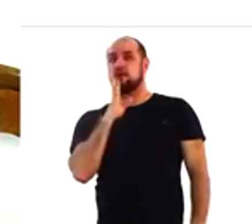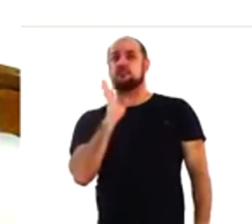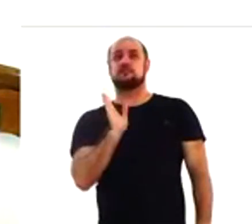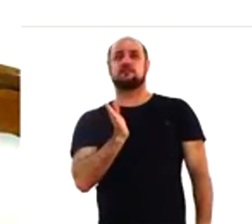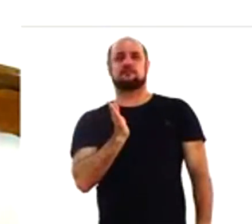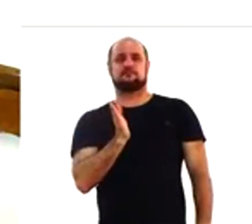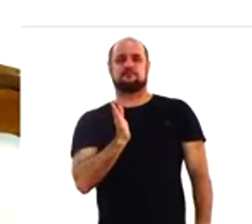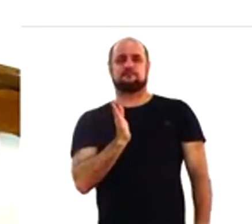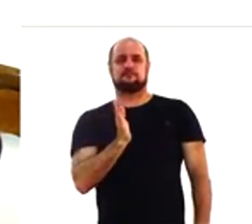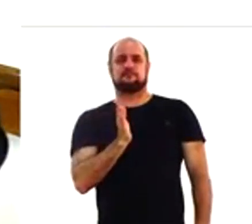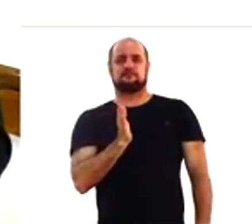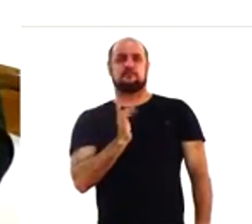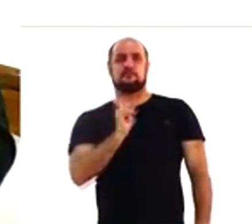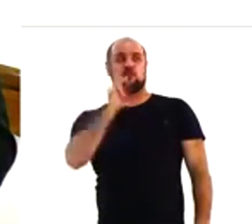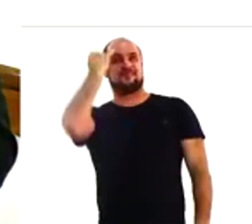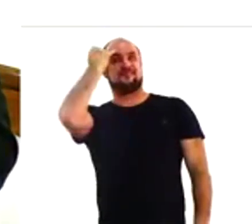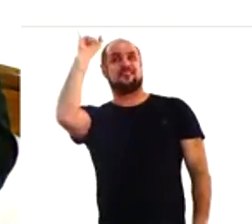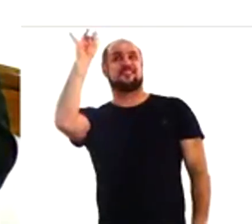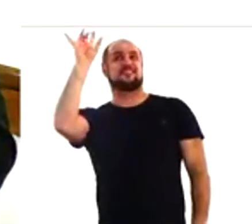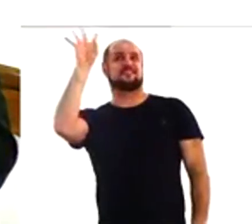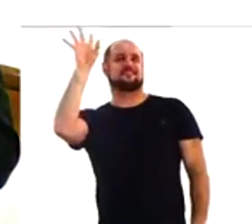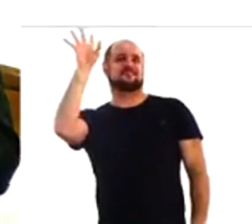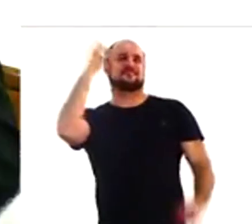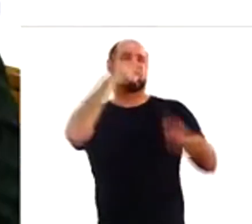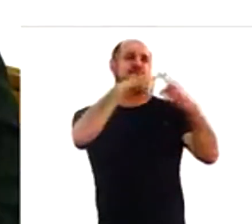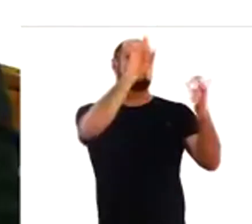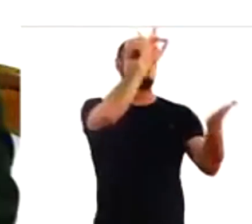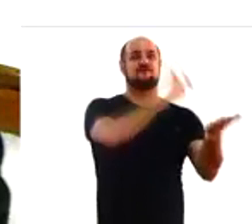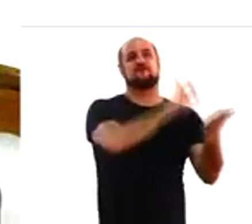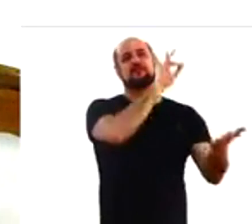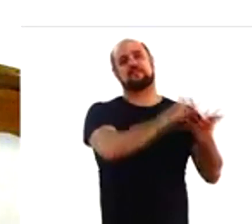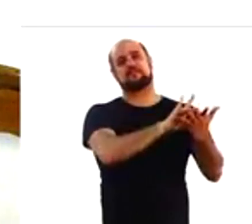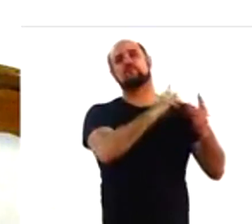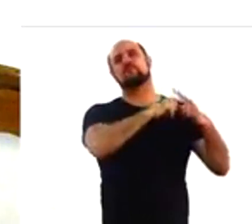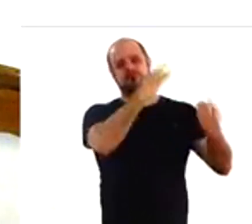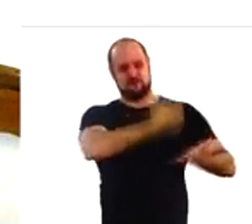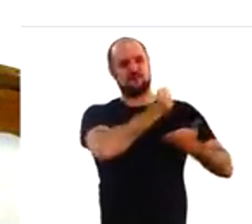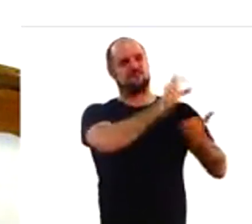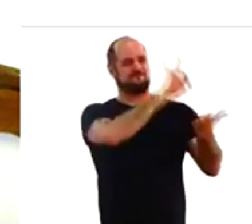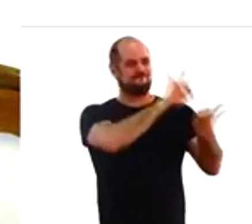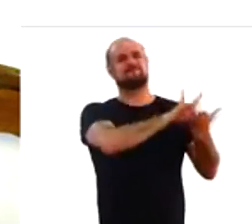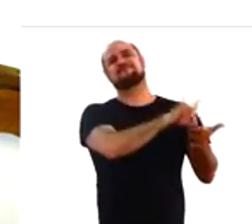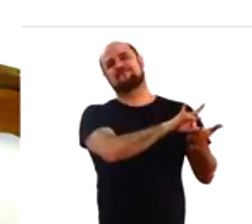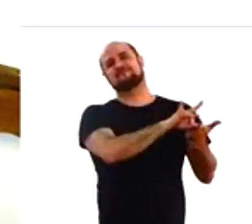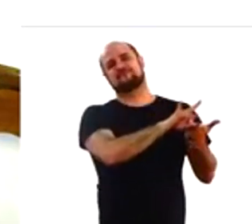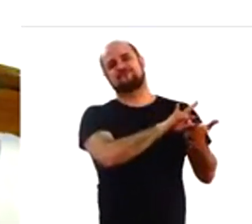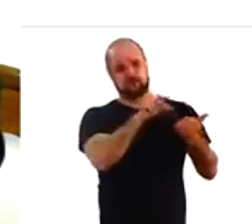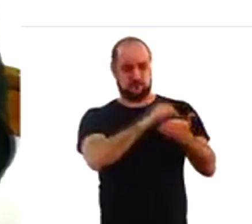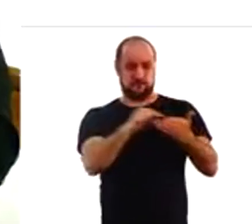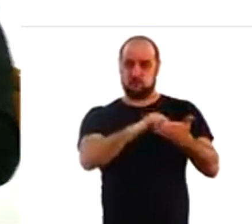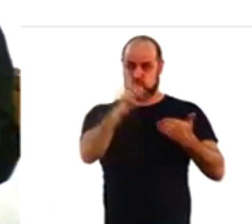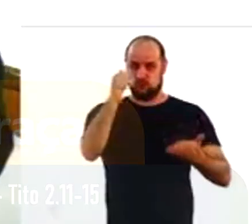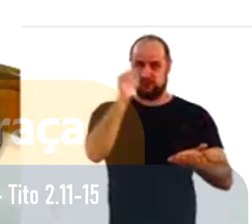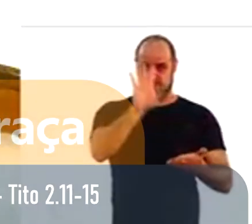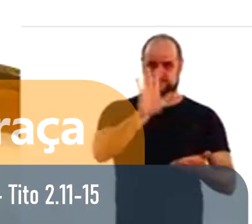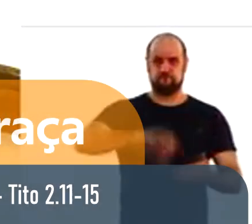conhecemos, não de maneira conceitual, mas de maneira real, porque esta é a salvação por Cristo. Isso está no versículo 11.